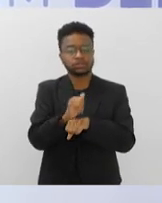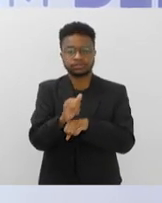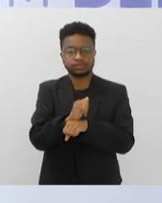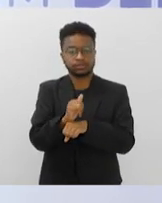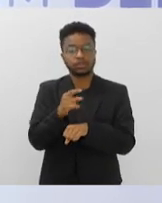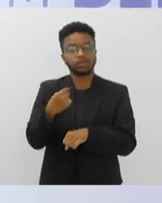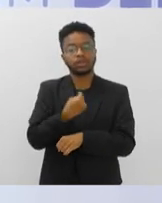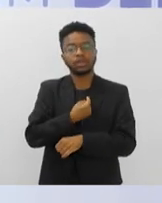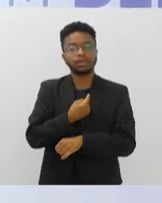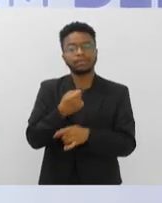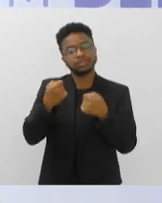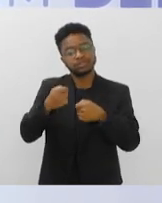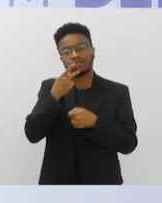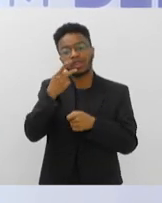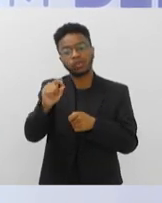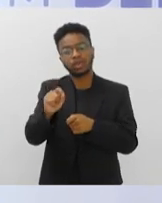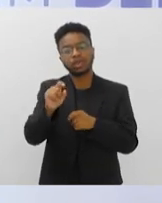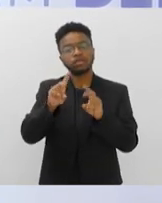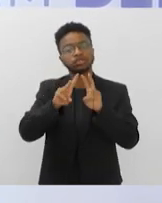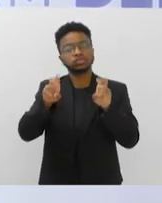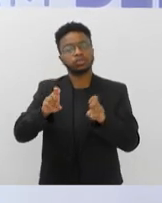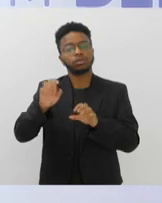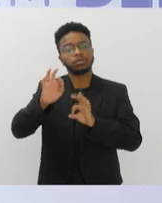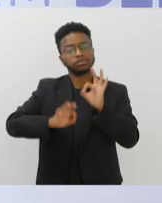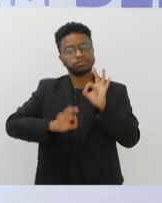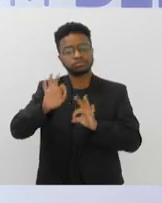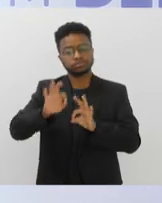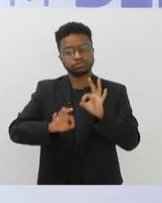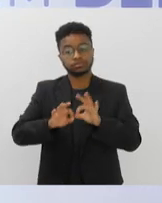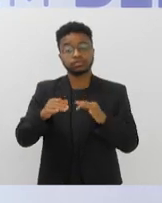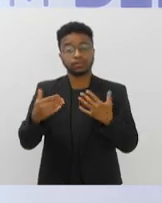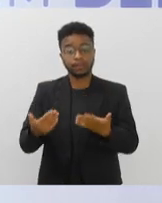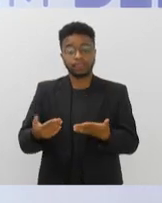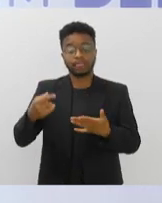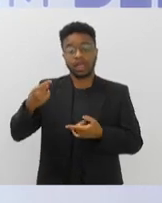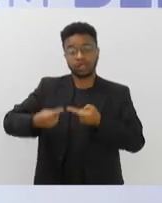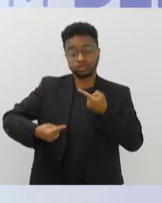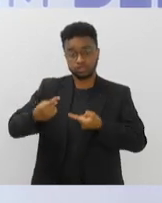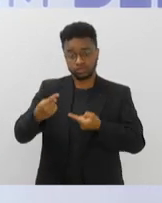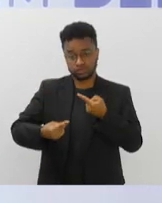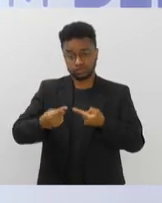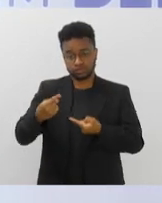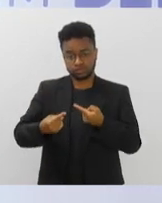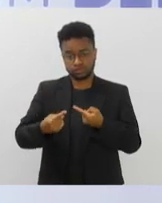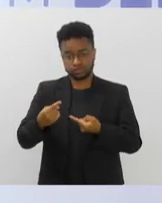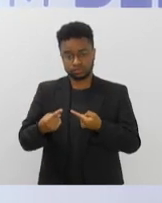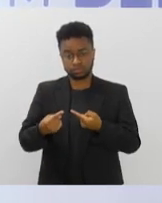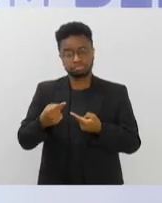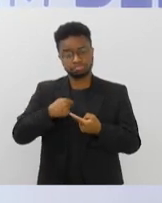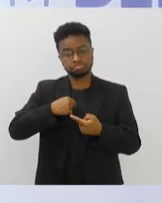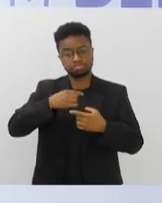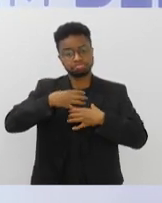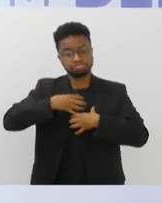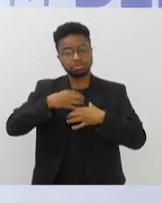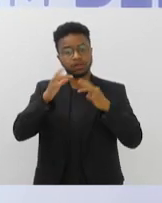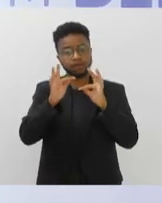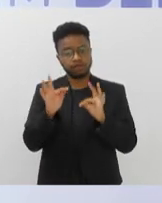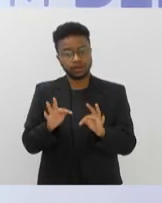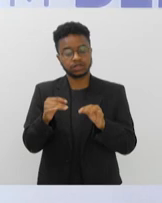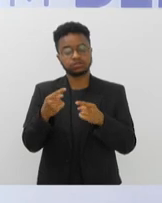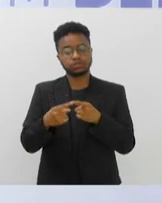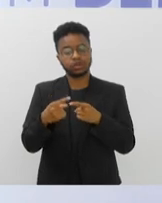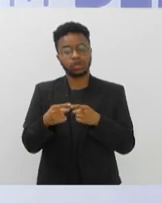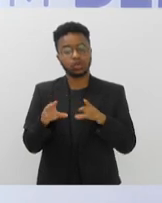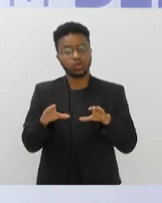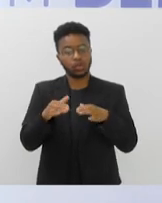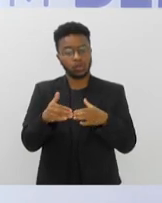falar em planejamento e essa discussão ti juu eu eu fico muito feliz dessa frente parlamentar de